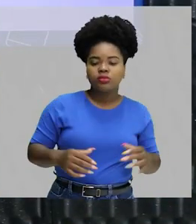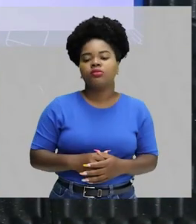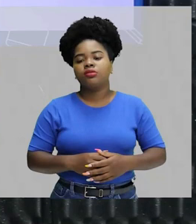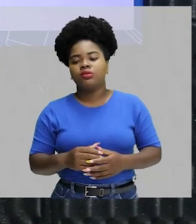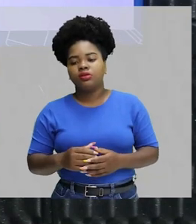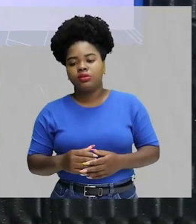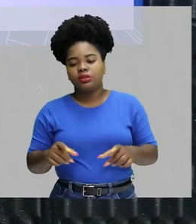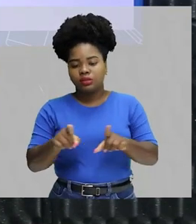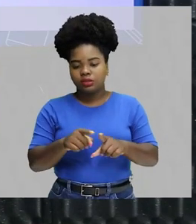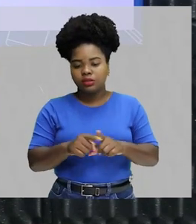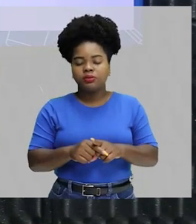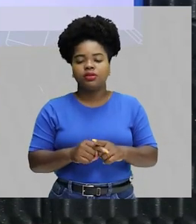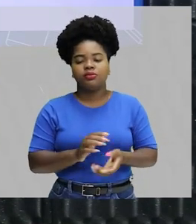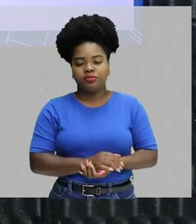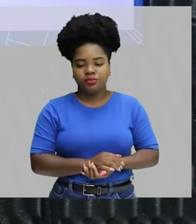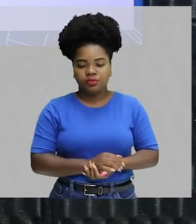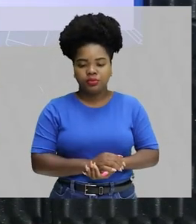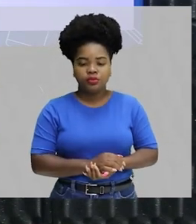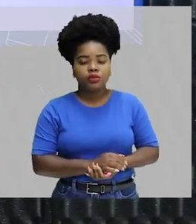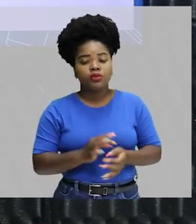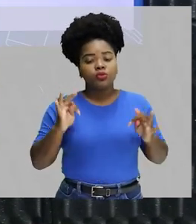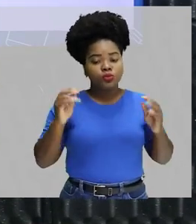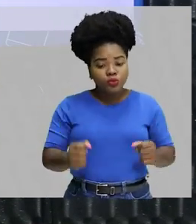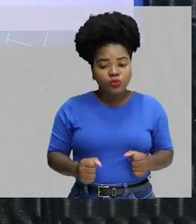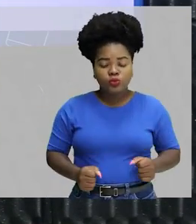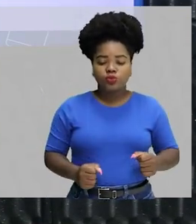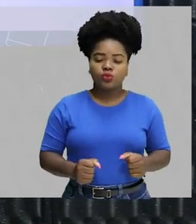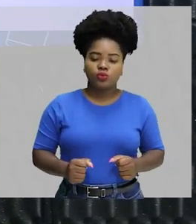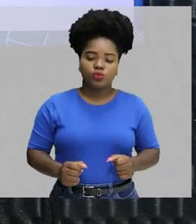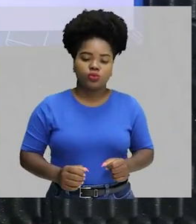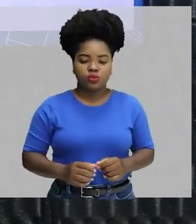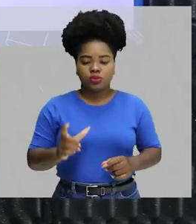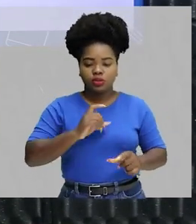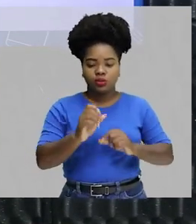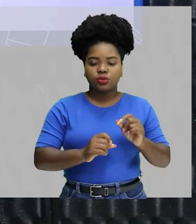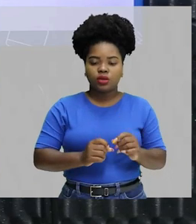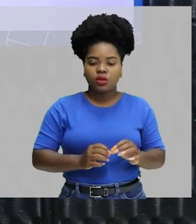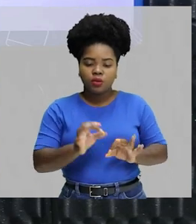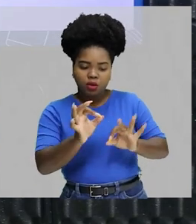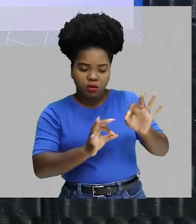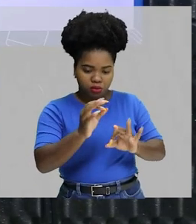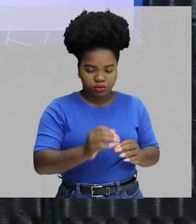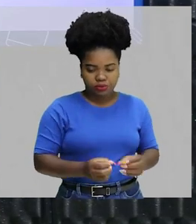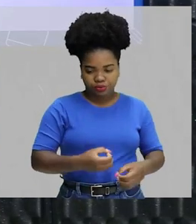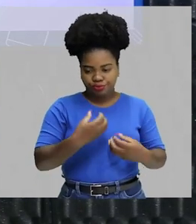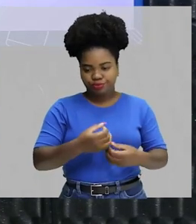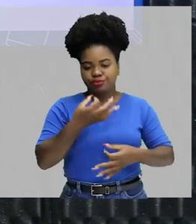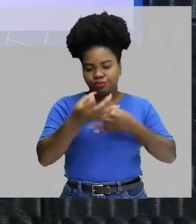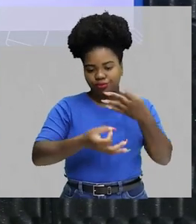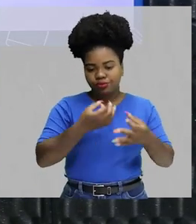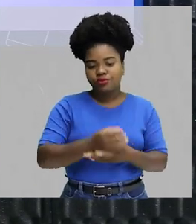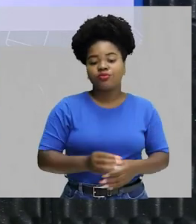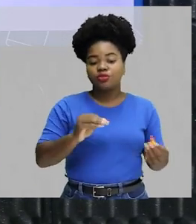afetiva tudo isso leva a conu de uma opinião ou seja por isso que eu coloquei aqui ó